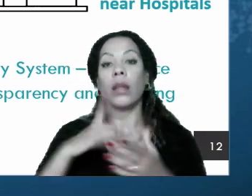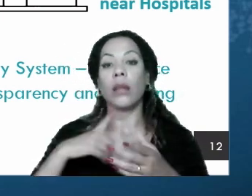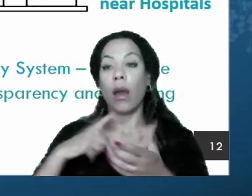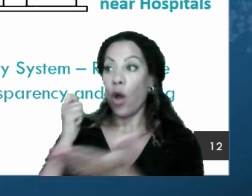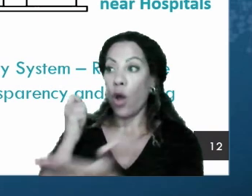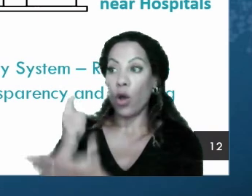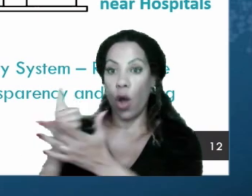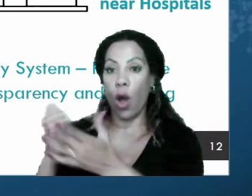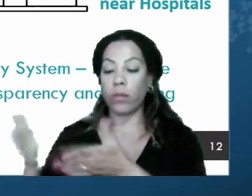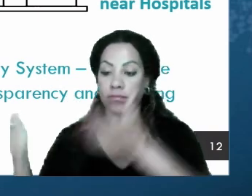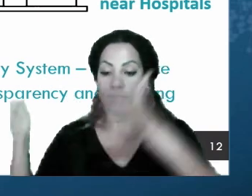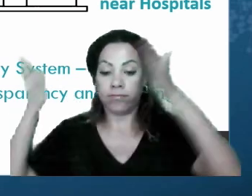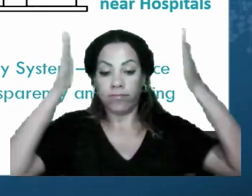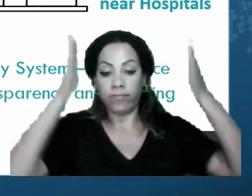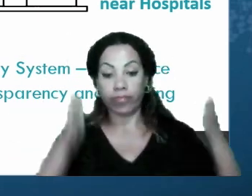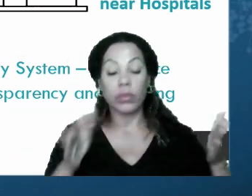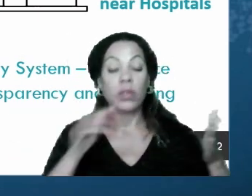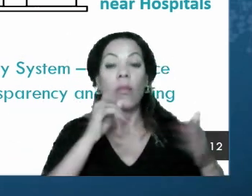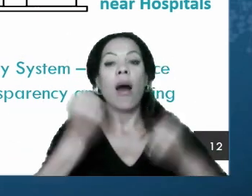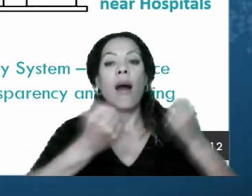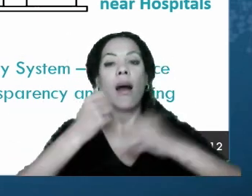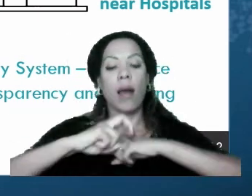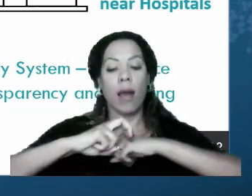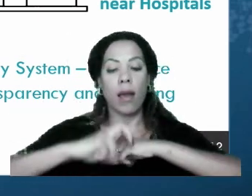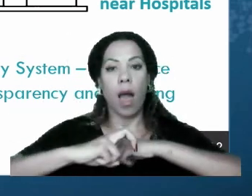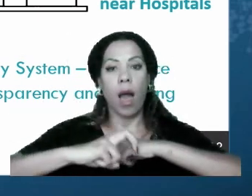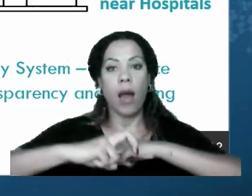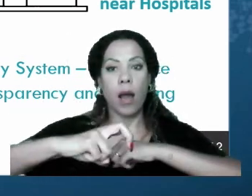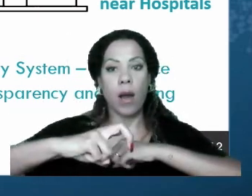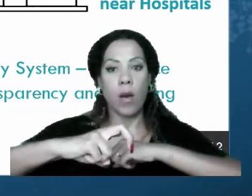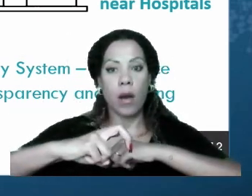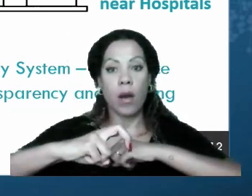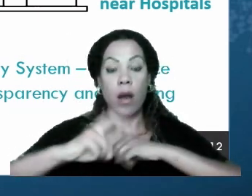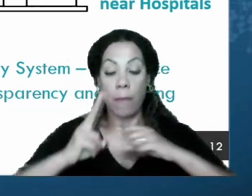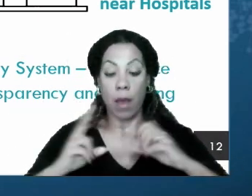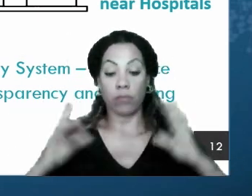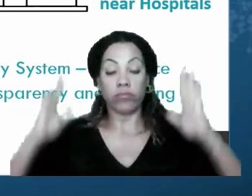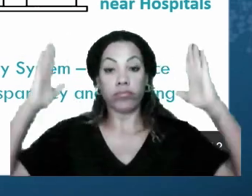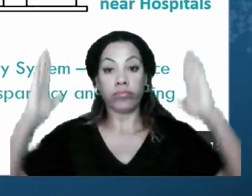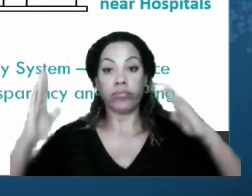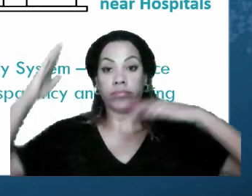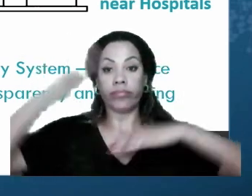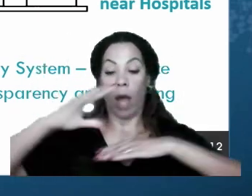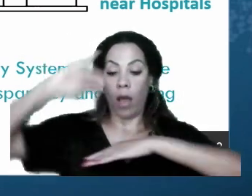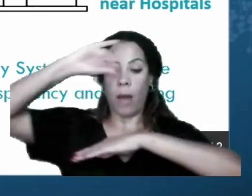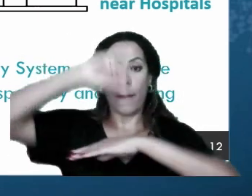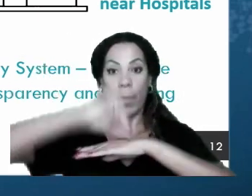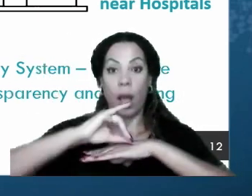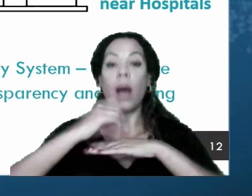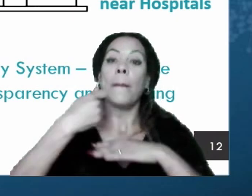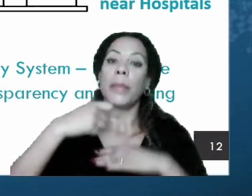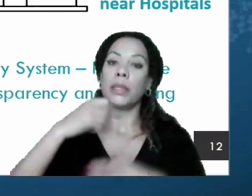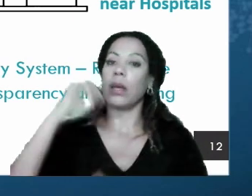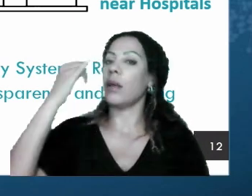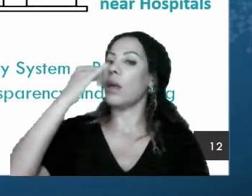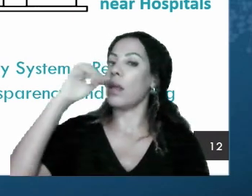num estacionamento de um hospital. Você precisa de força, de energia elétrica e conexão com a internet.